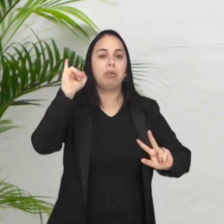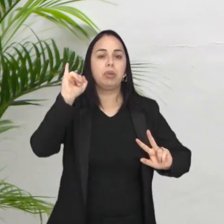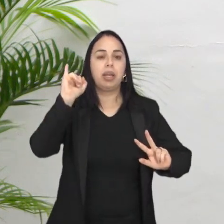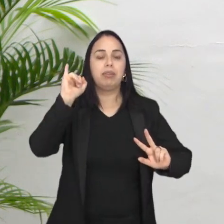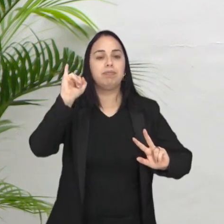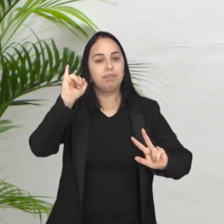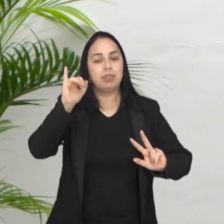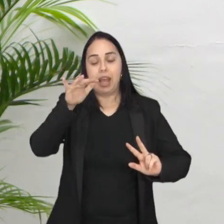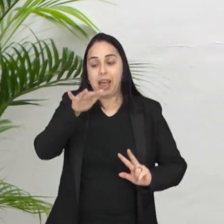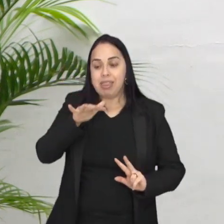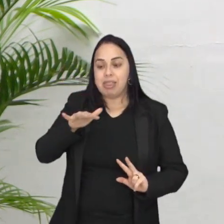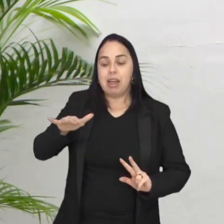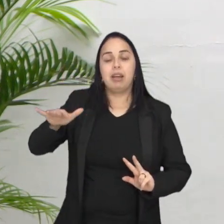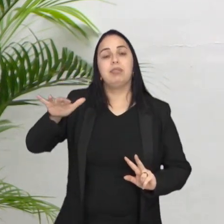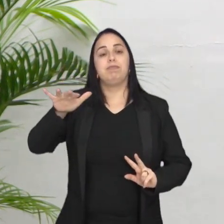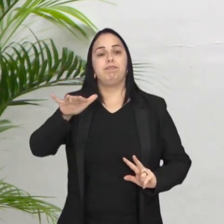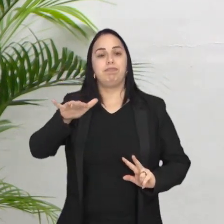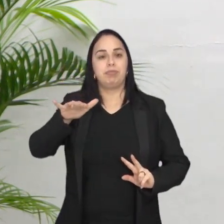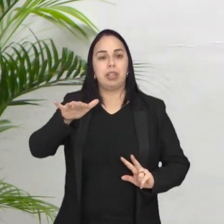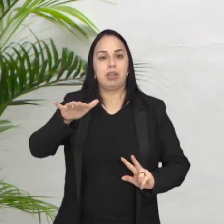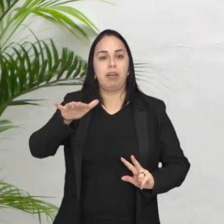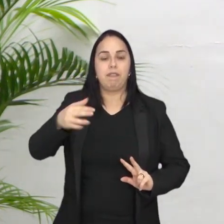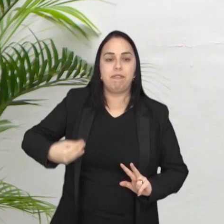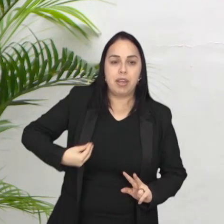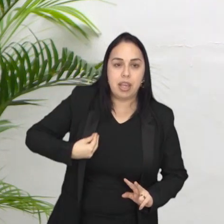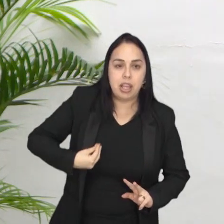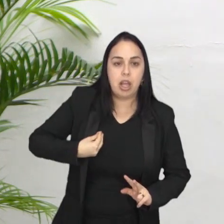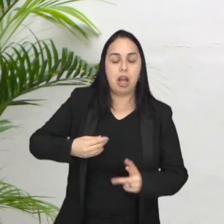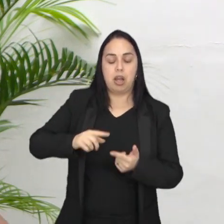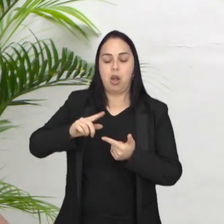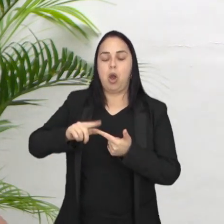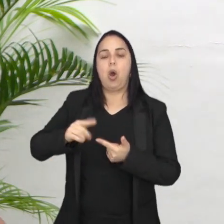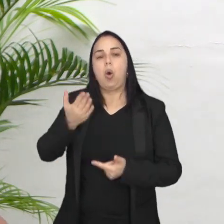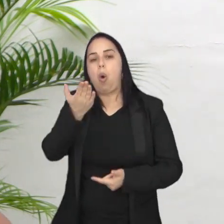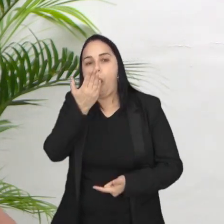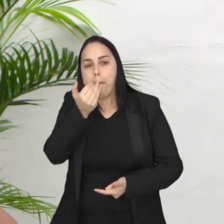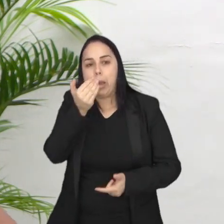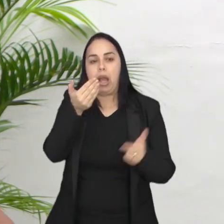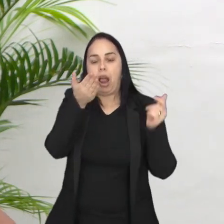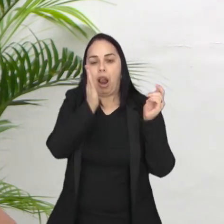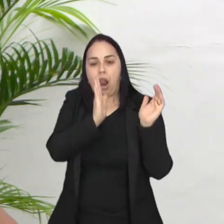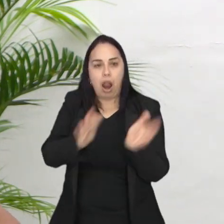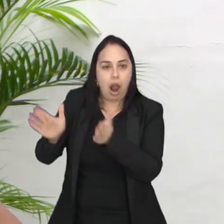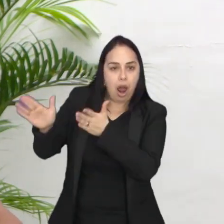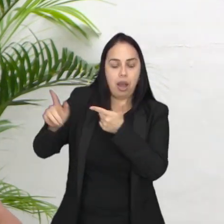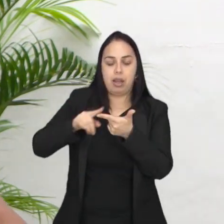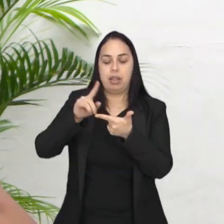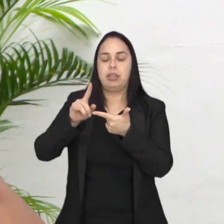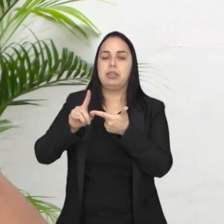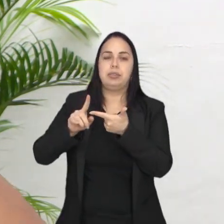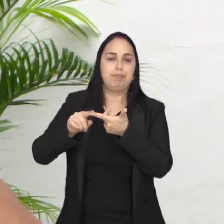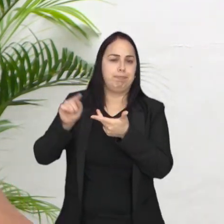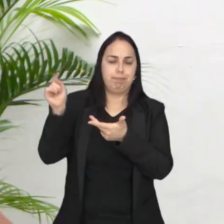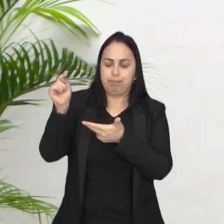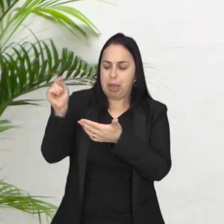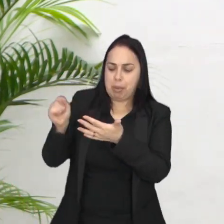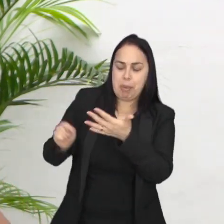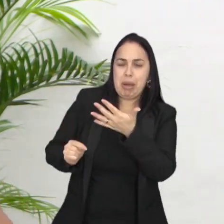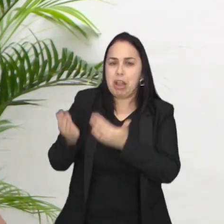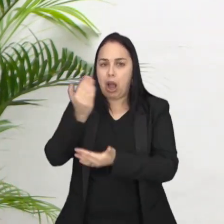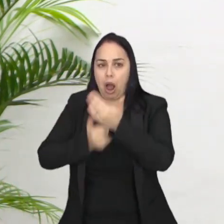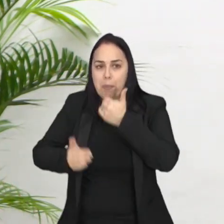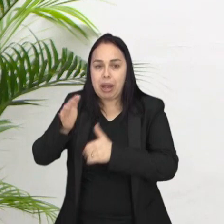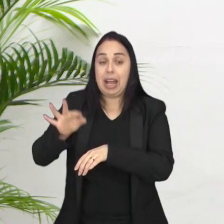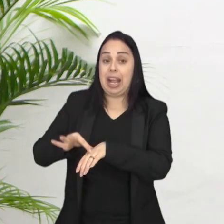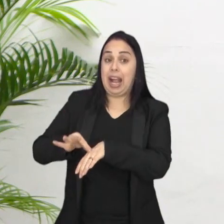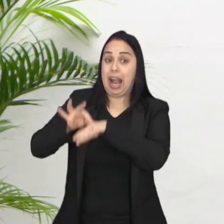muito importante é o fator ambiental, que é a exposição a alimentos processados, embutidos,